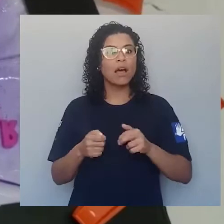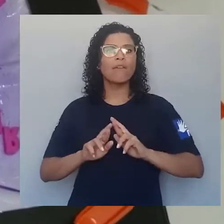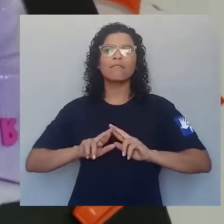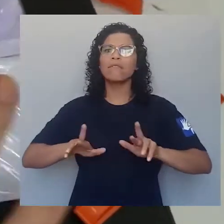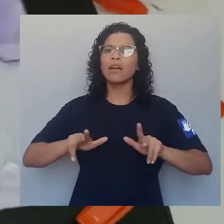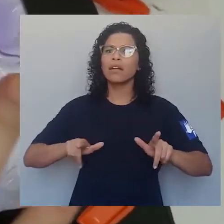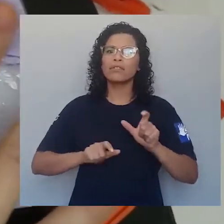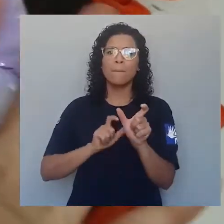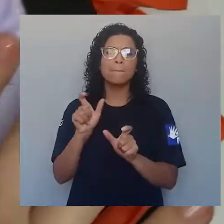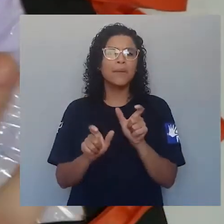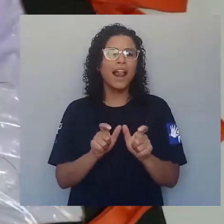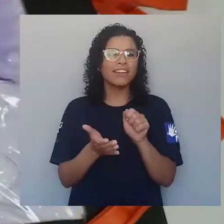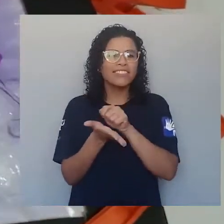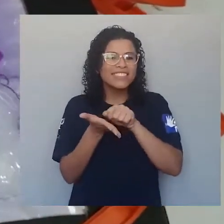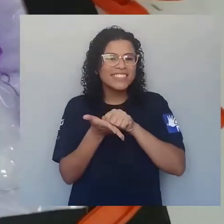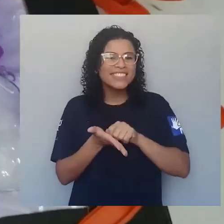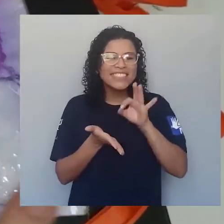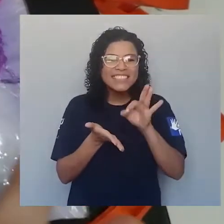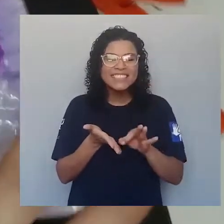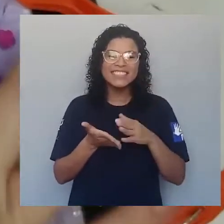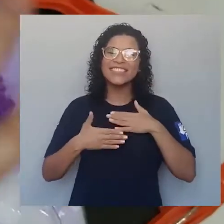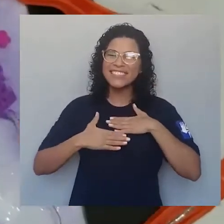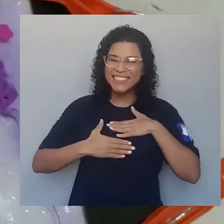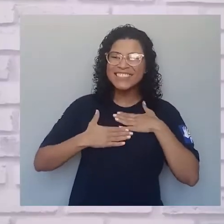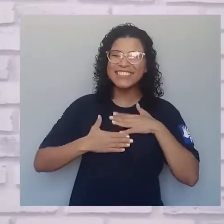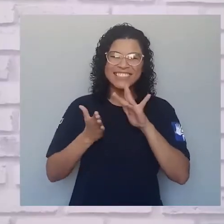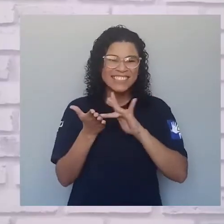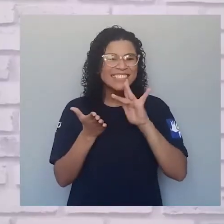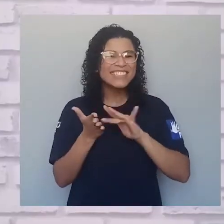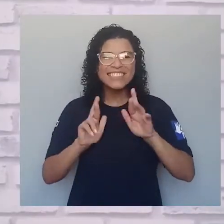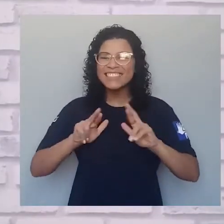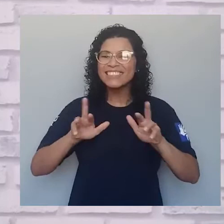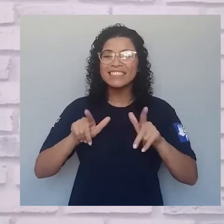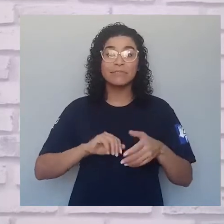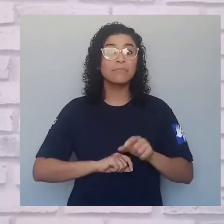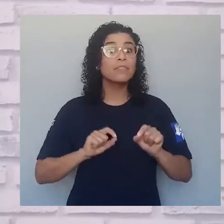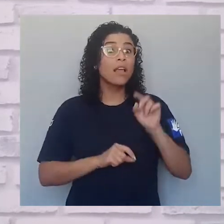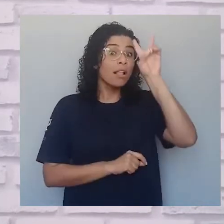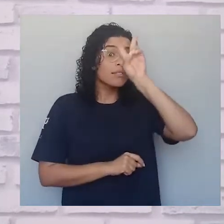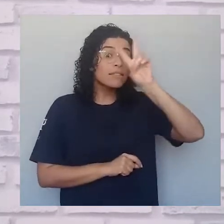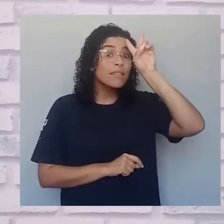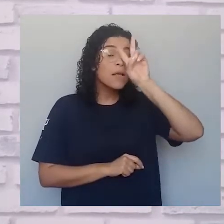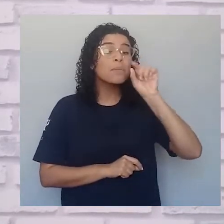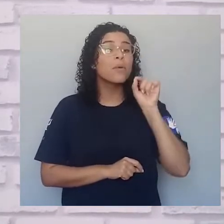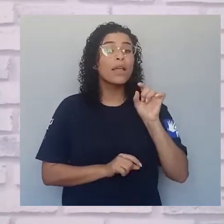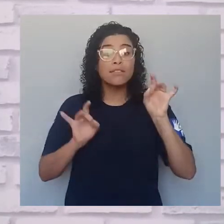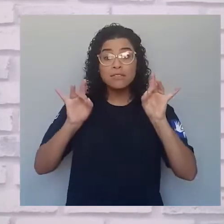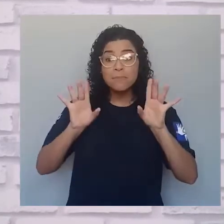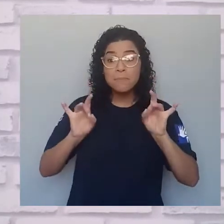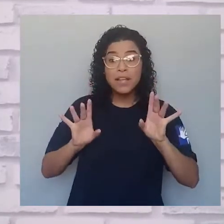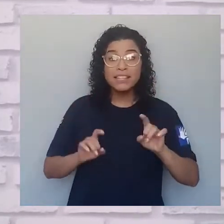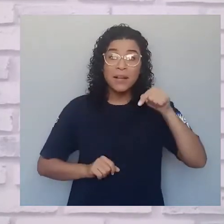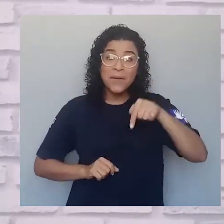várias palavrinhas. Ah, esse tablet é muito gostoso. Quem aí lembra uma parte muito